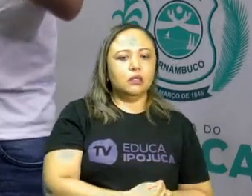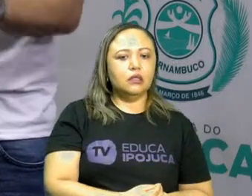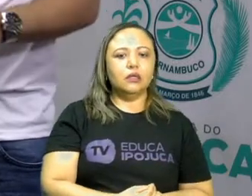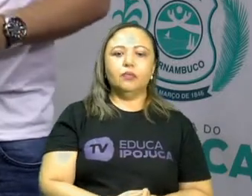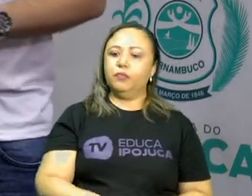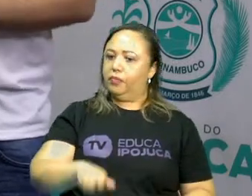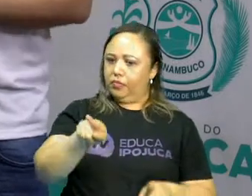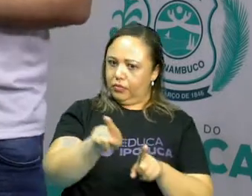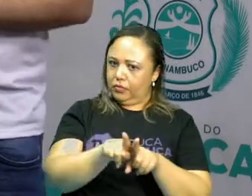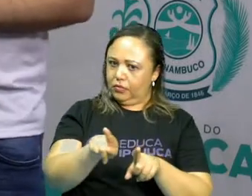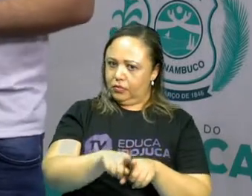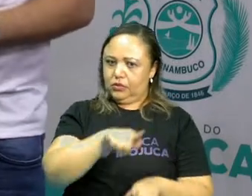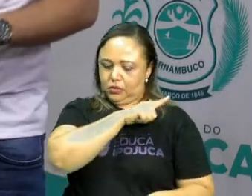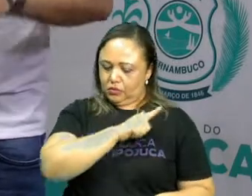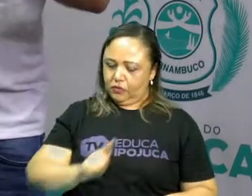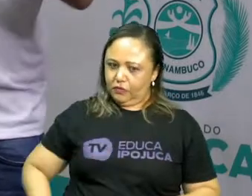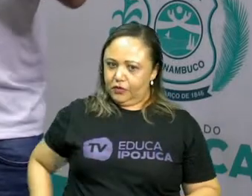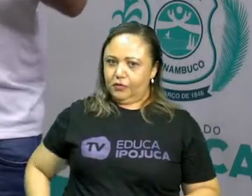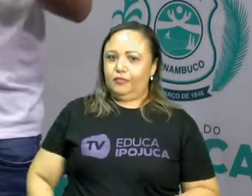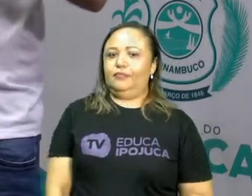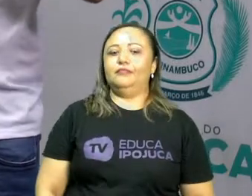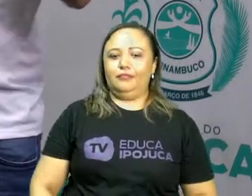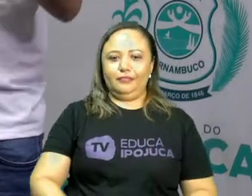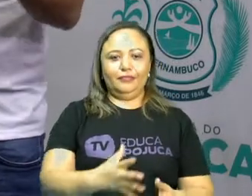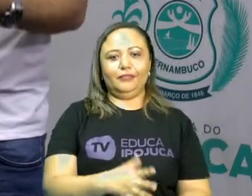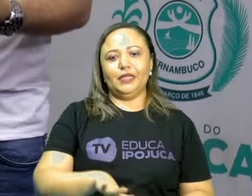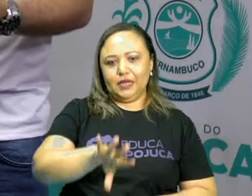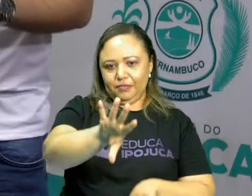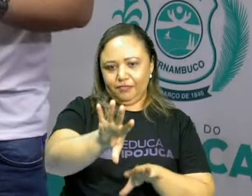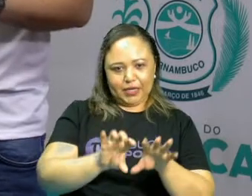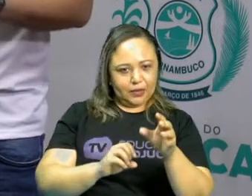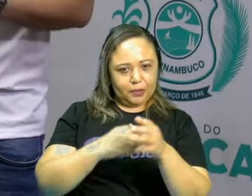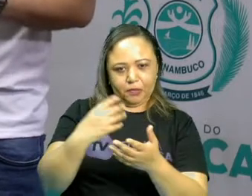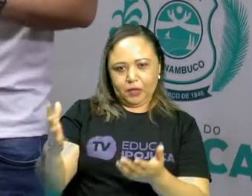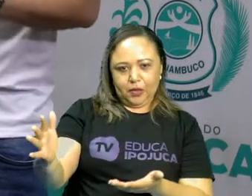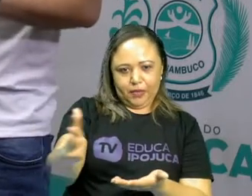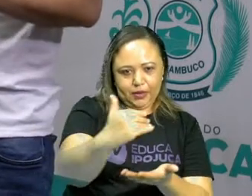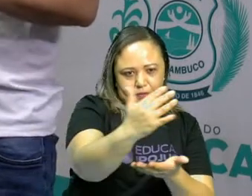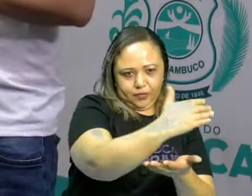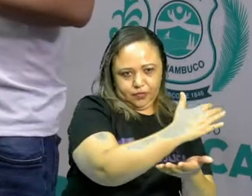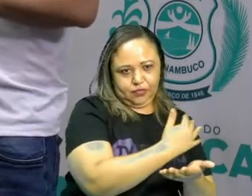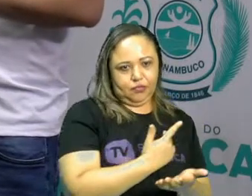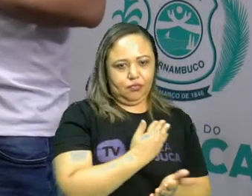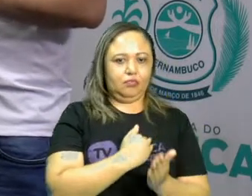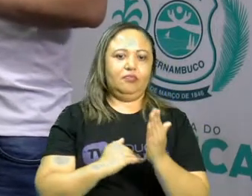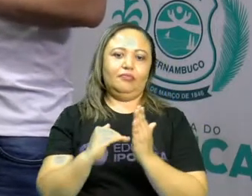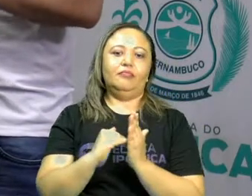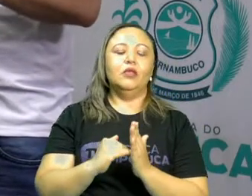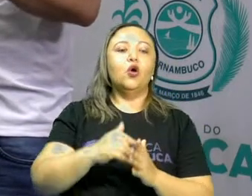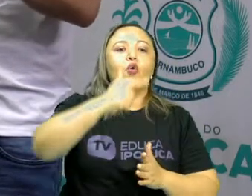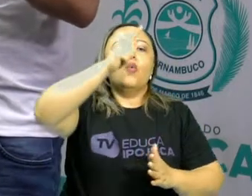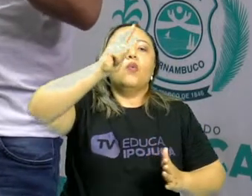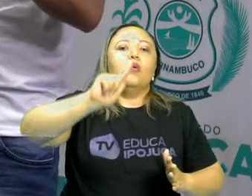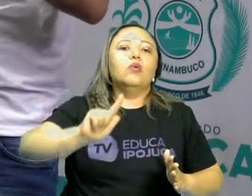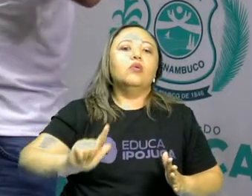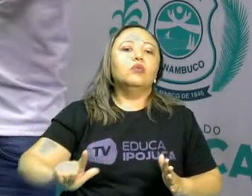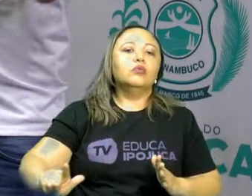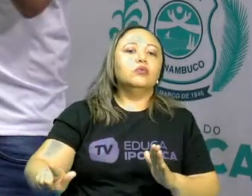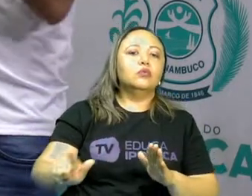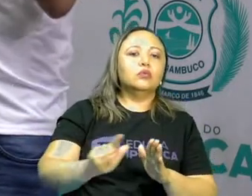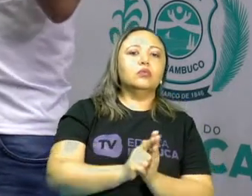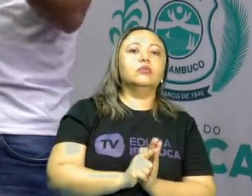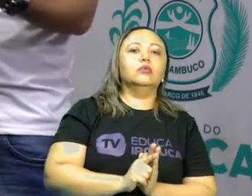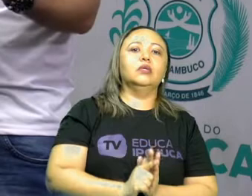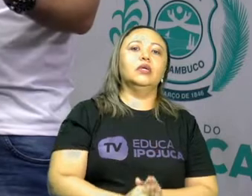sociedade estamental certo então a insatisfação Popular com junto o outro e a